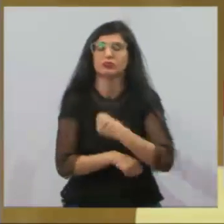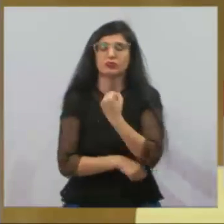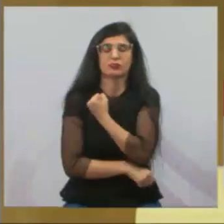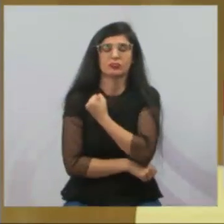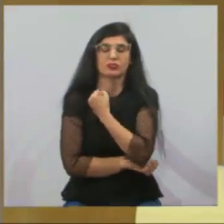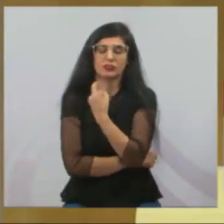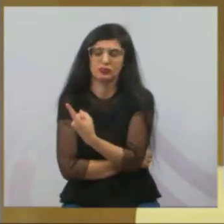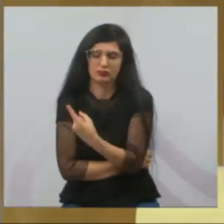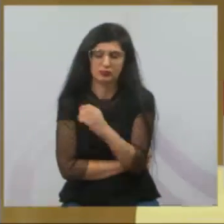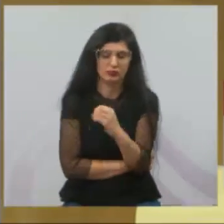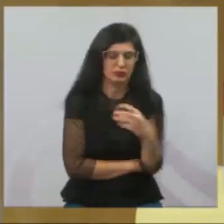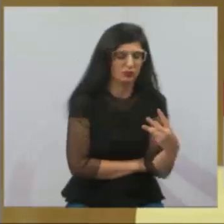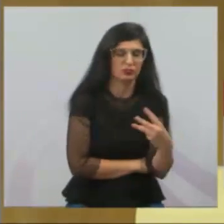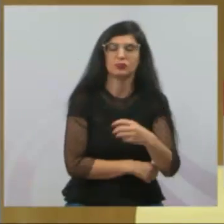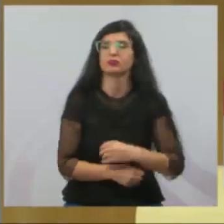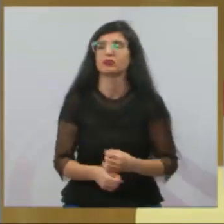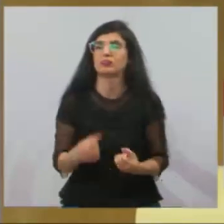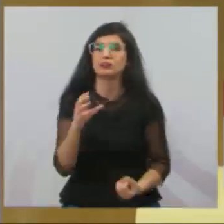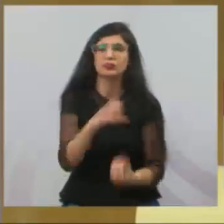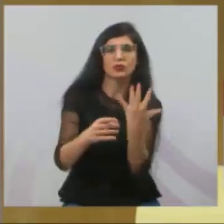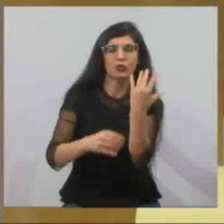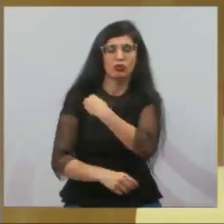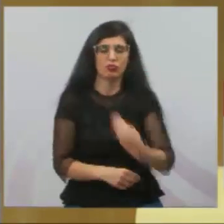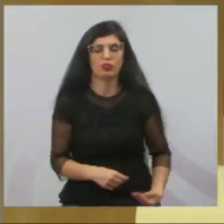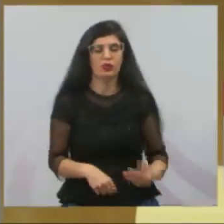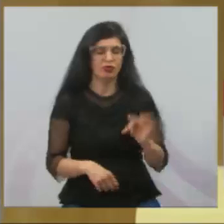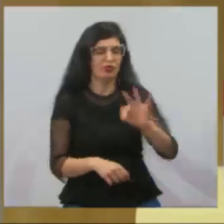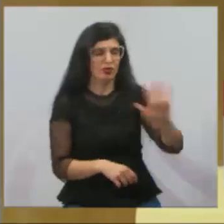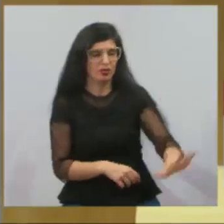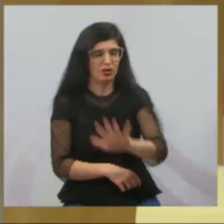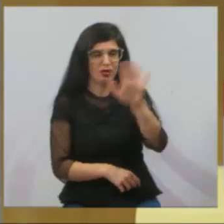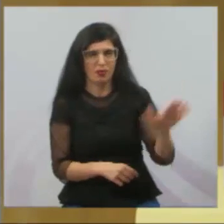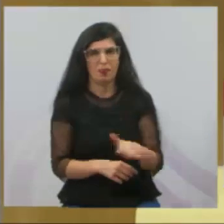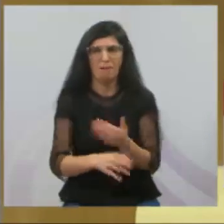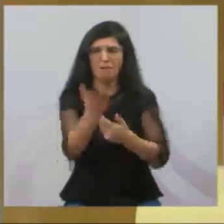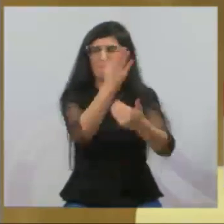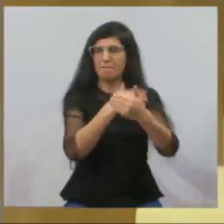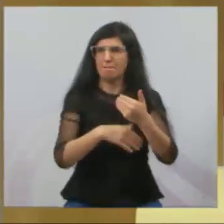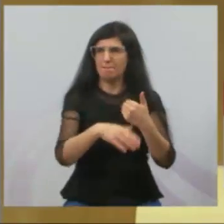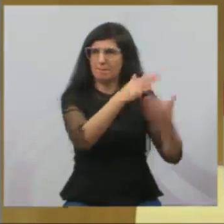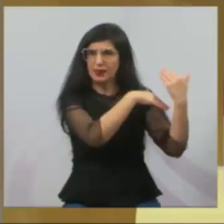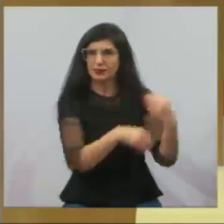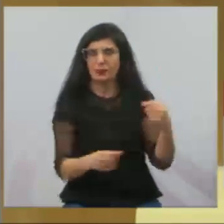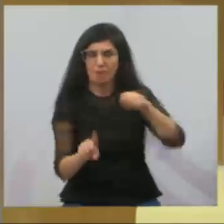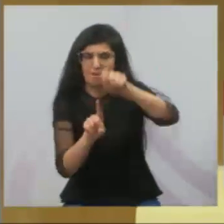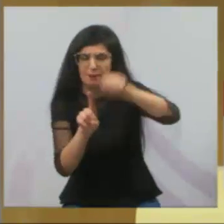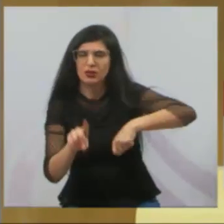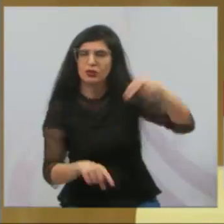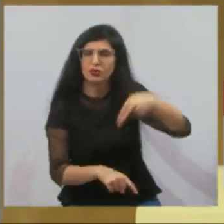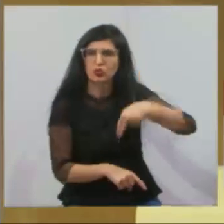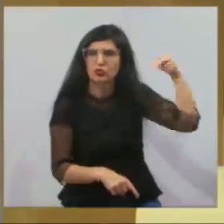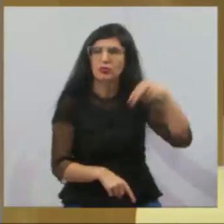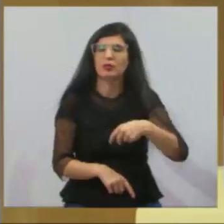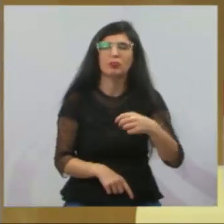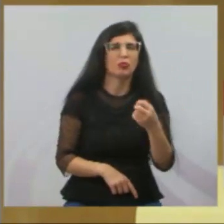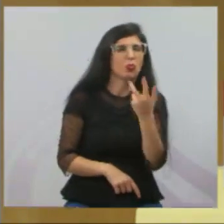103, criada aí pelo governo federal, lá no mês de novembro, se não me engano, acho que 18 de